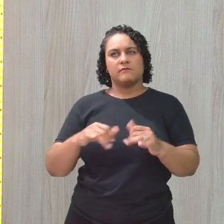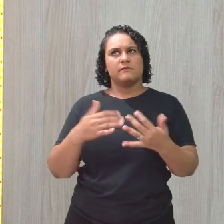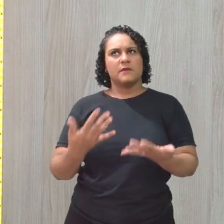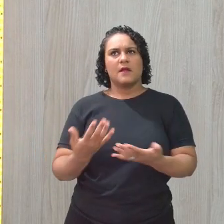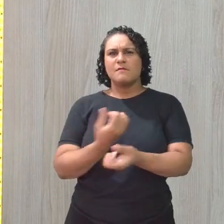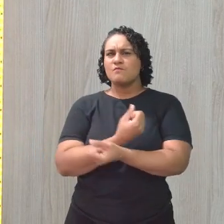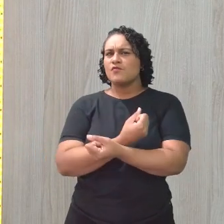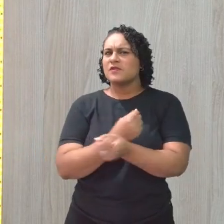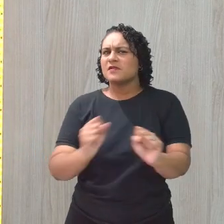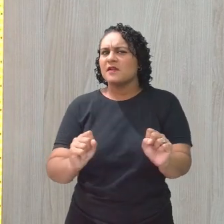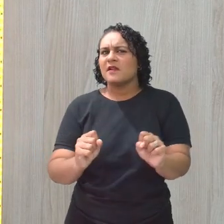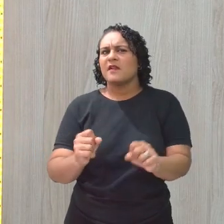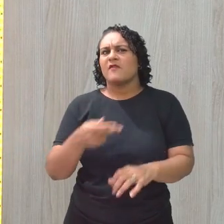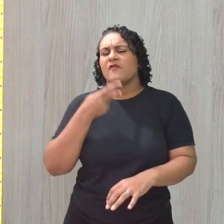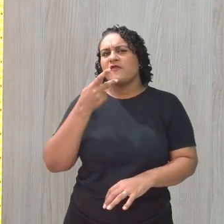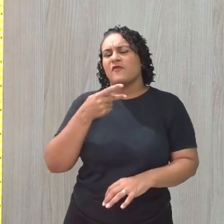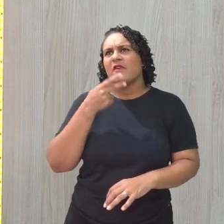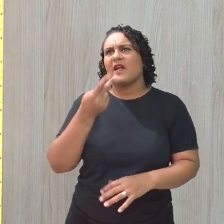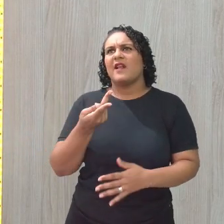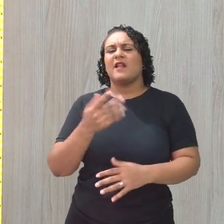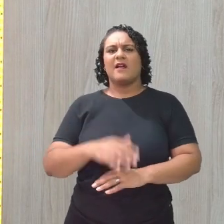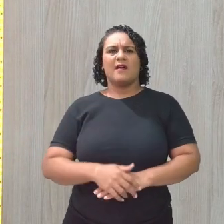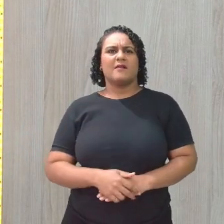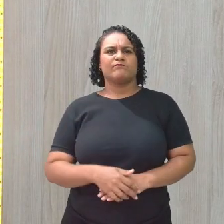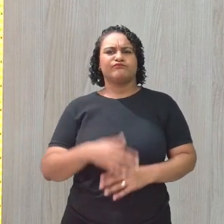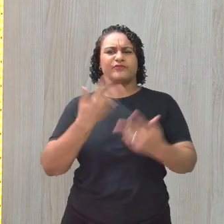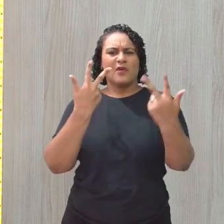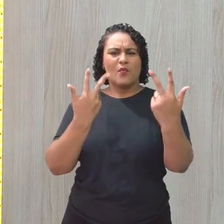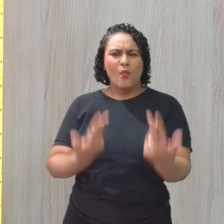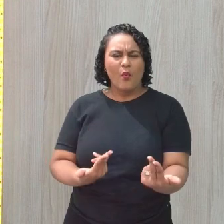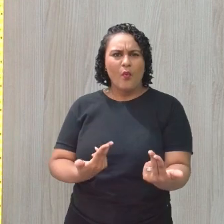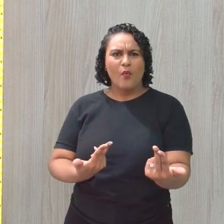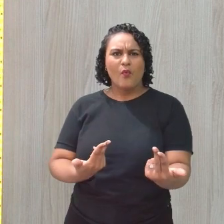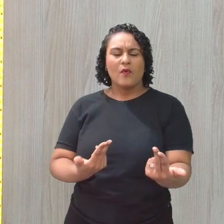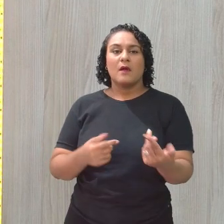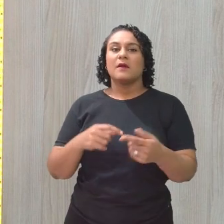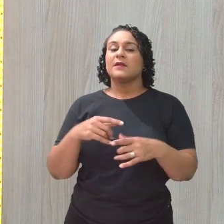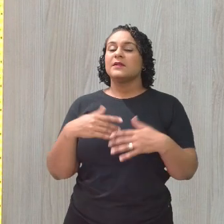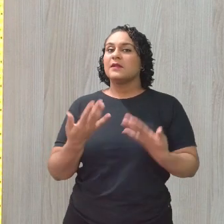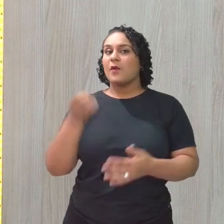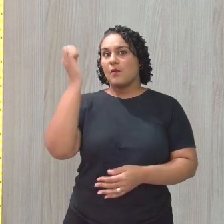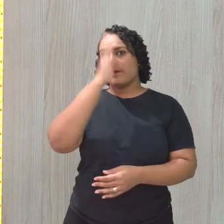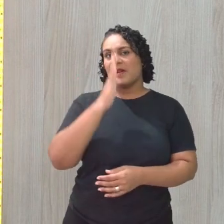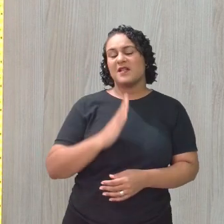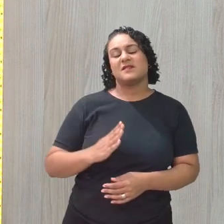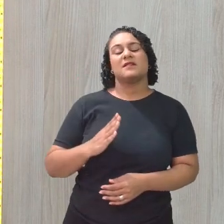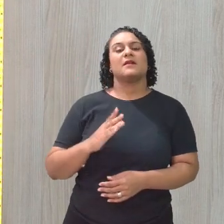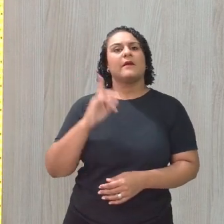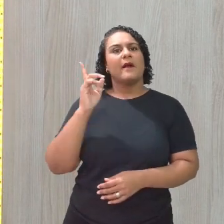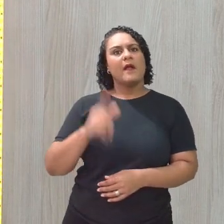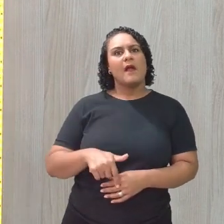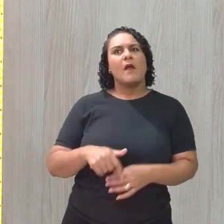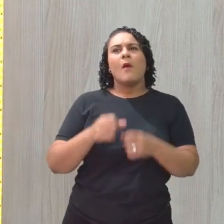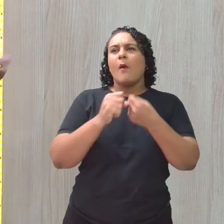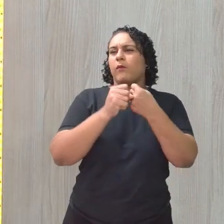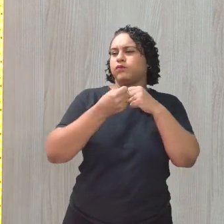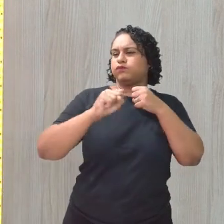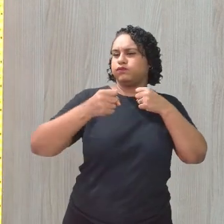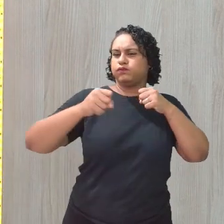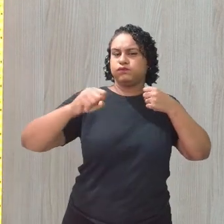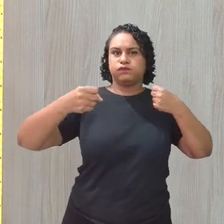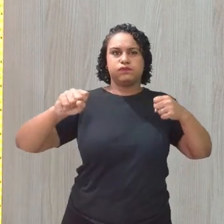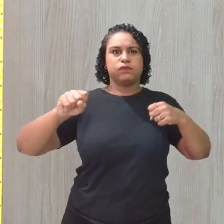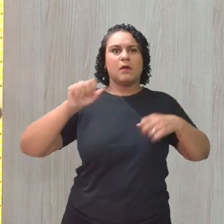realmente a mesma língua, com as mesmas expressões, quando o Brasil é um país enorme, com dimensões